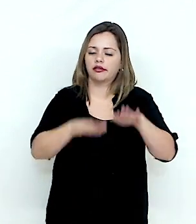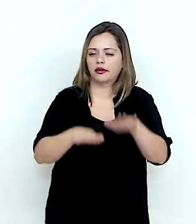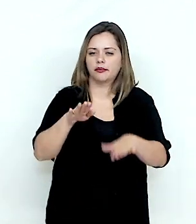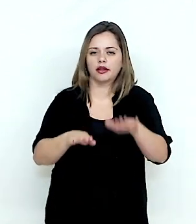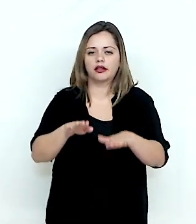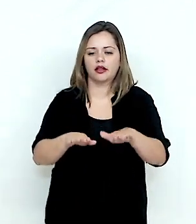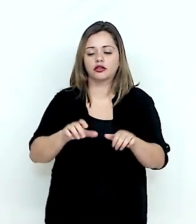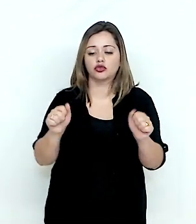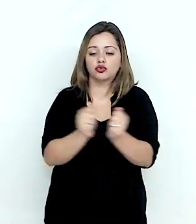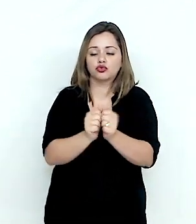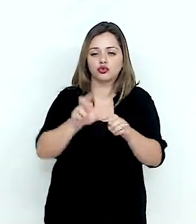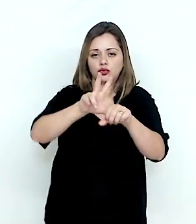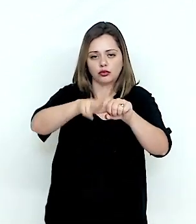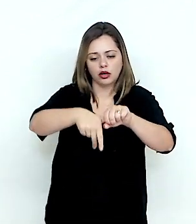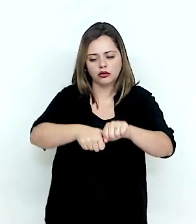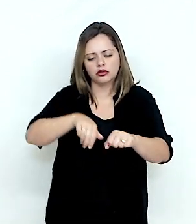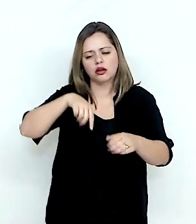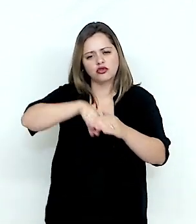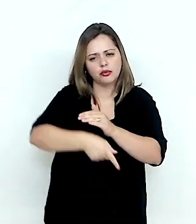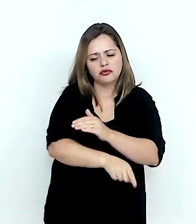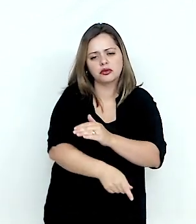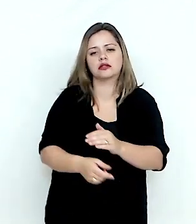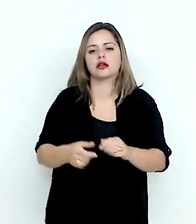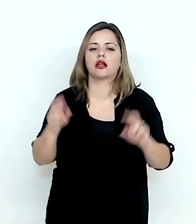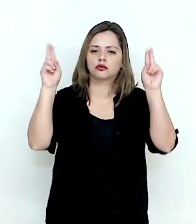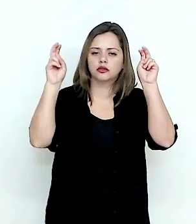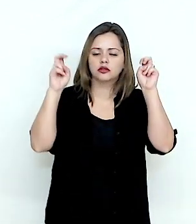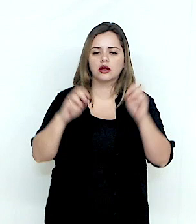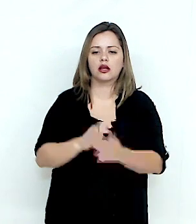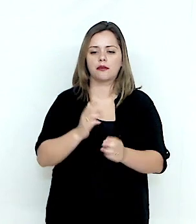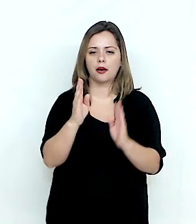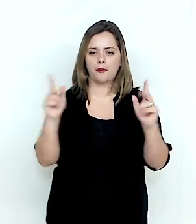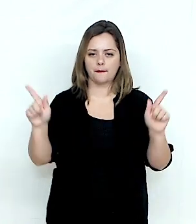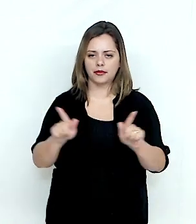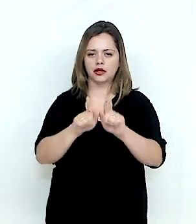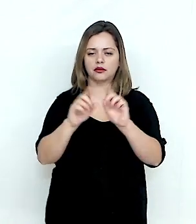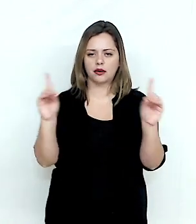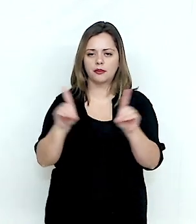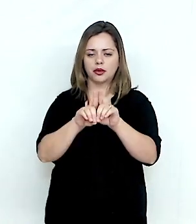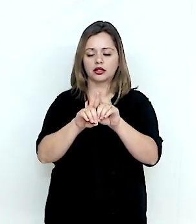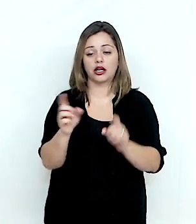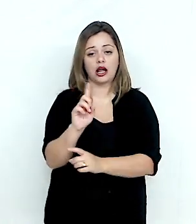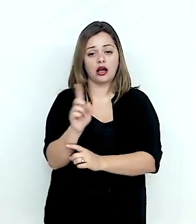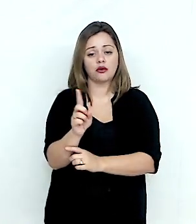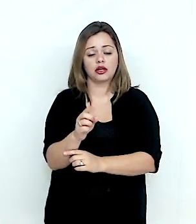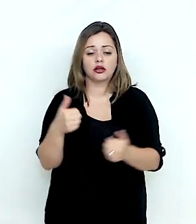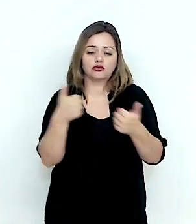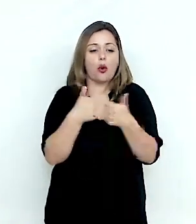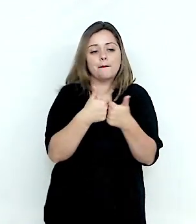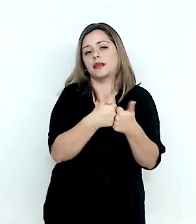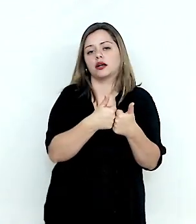do próprio Mercosul, a possibilidade de aprofundamento de alguns dos temas, né, bilateralmente, aonde for factível,